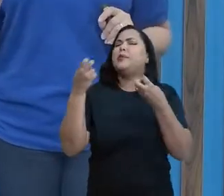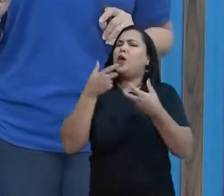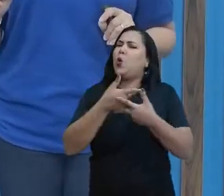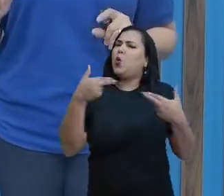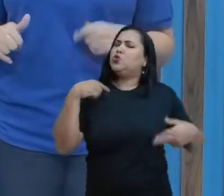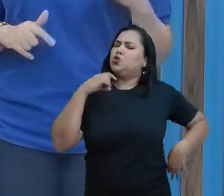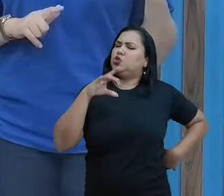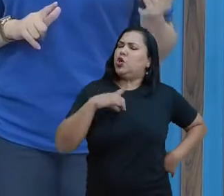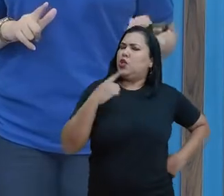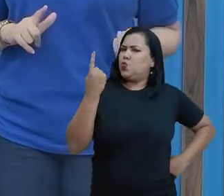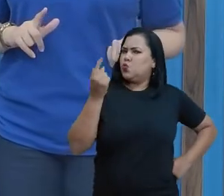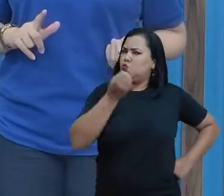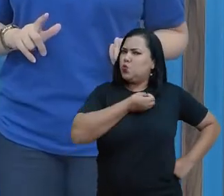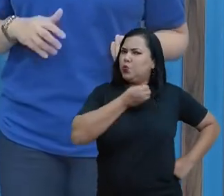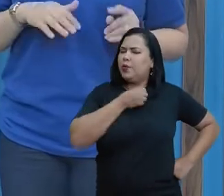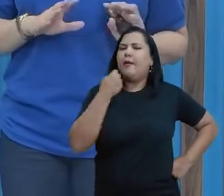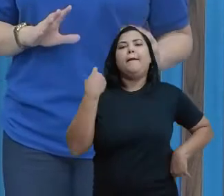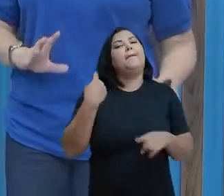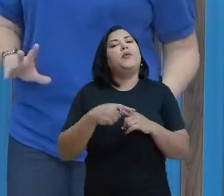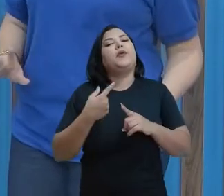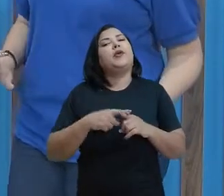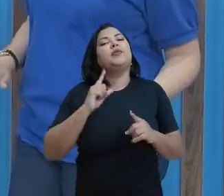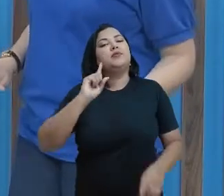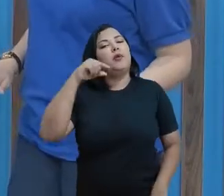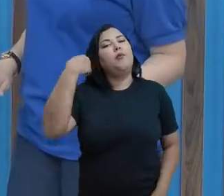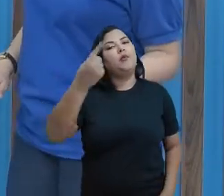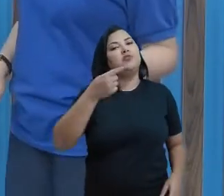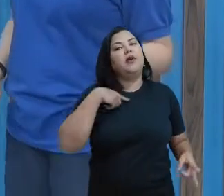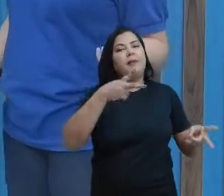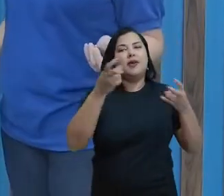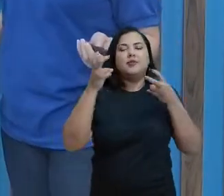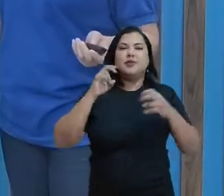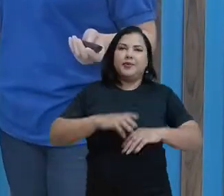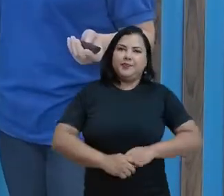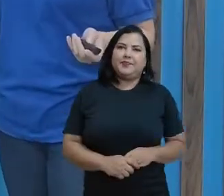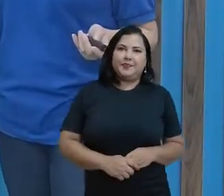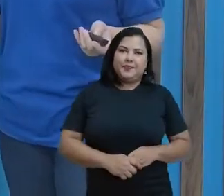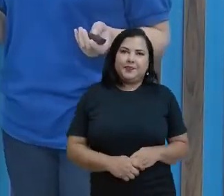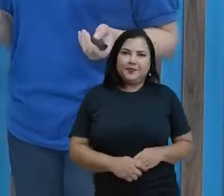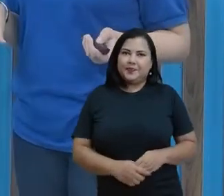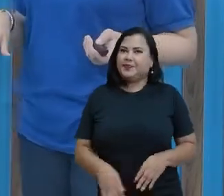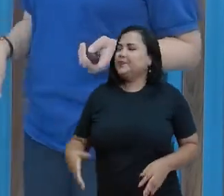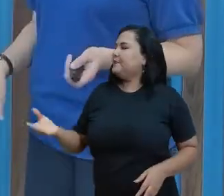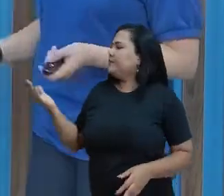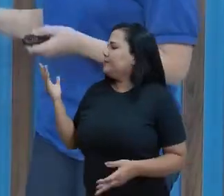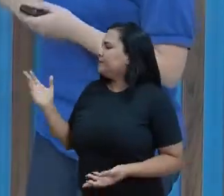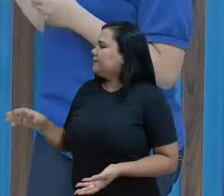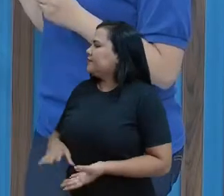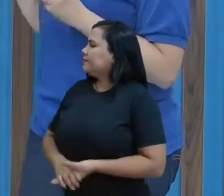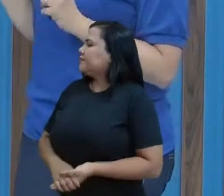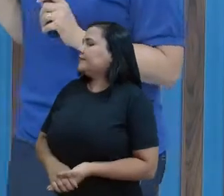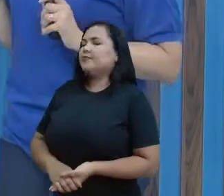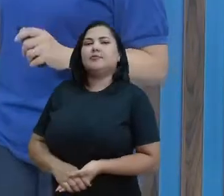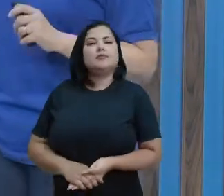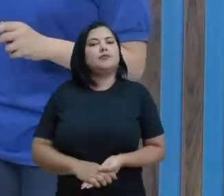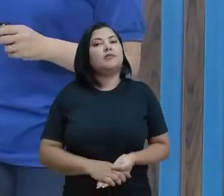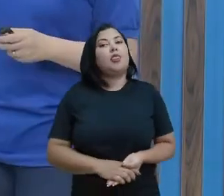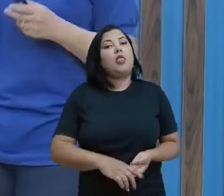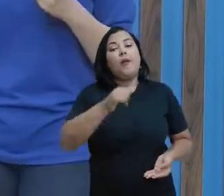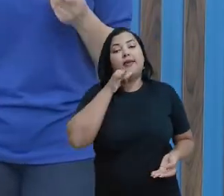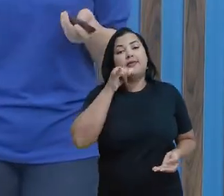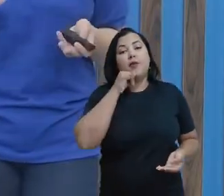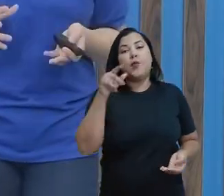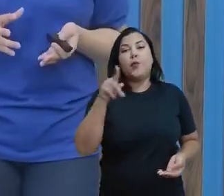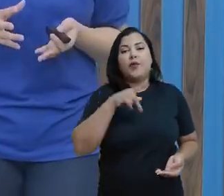dá um número. E por que só dá um número? A gente vai ver isso mais na frente, tá? Vamos dar continuidade aqui. Eu coloquei aqui um exemplo, né? O